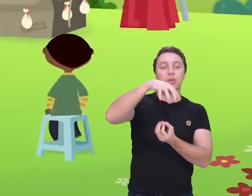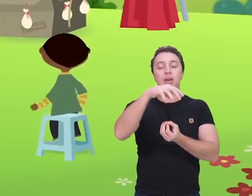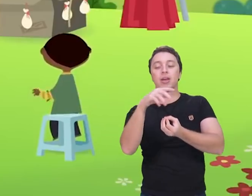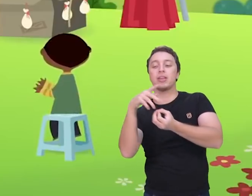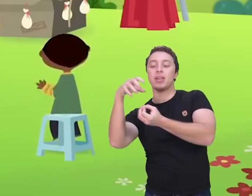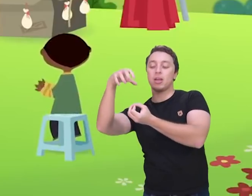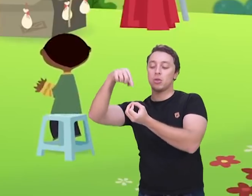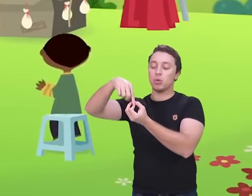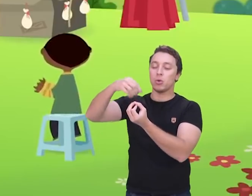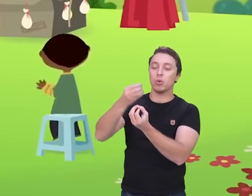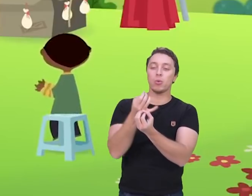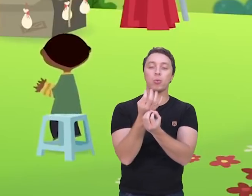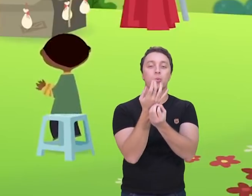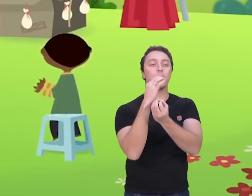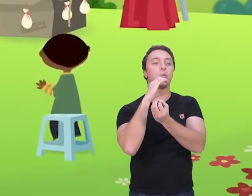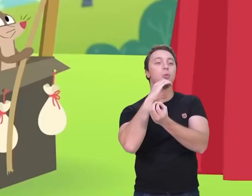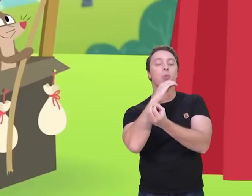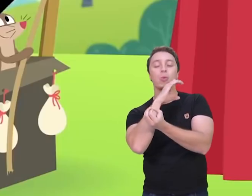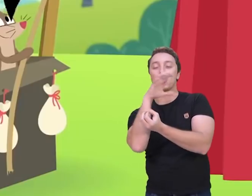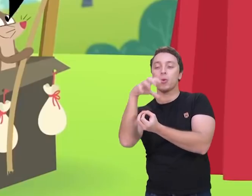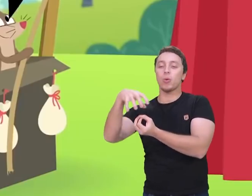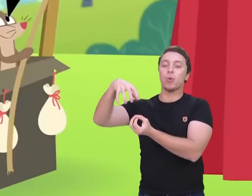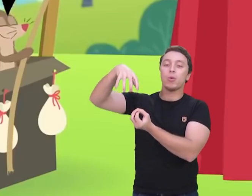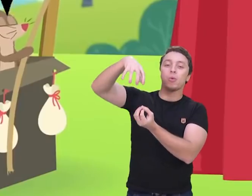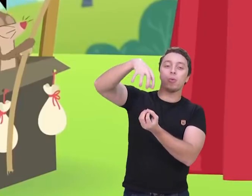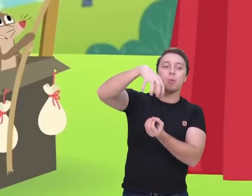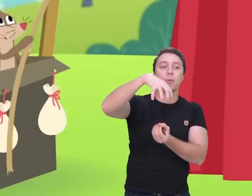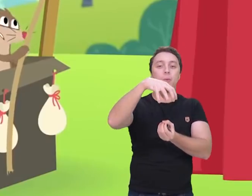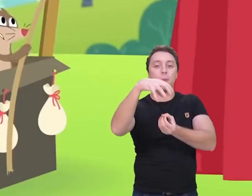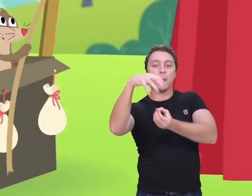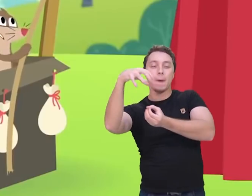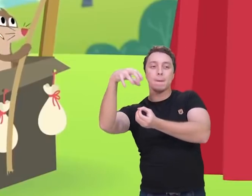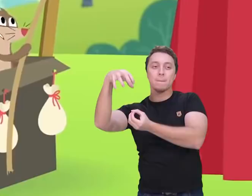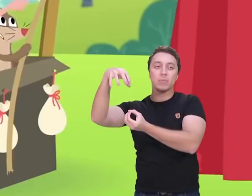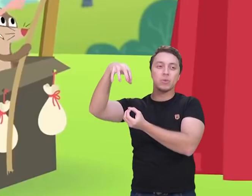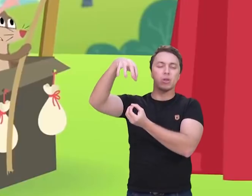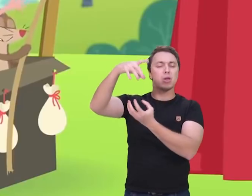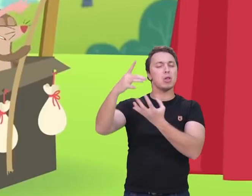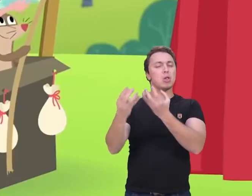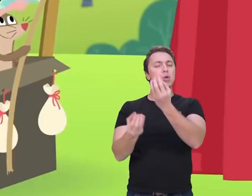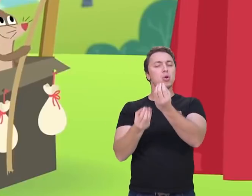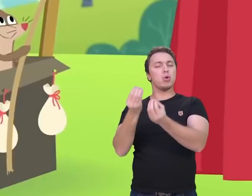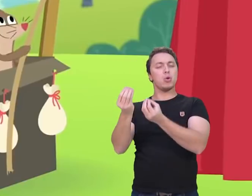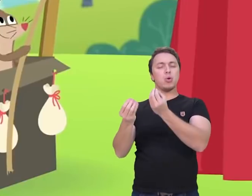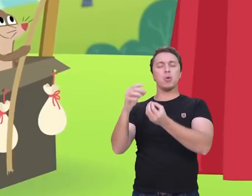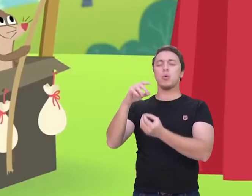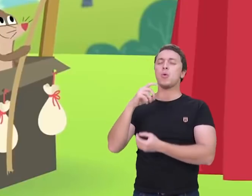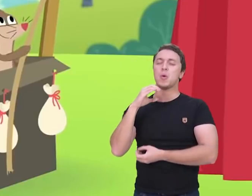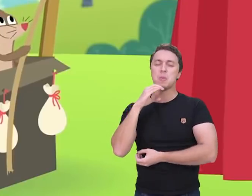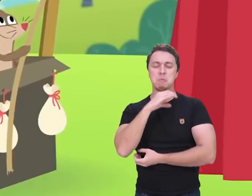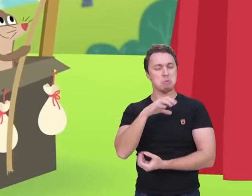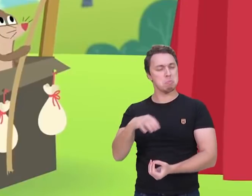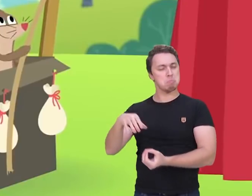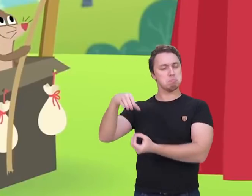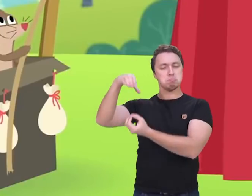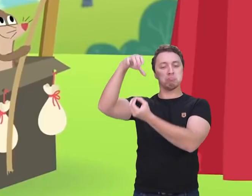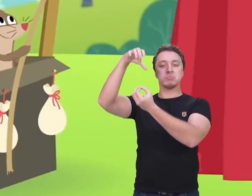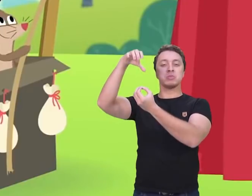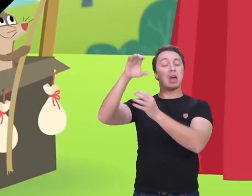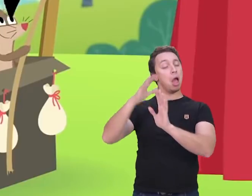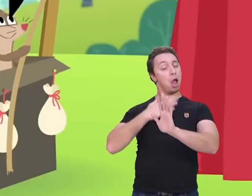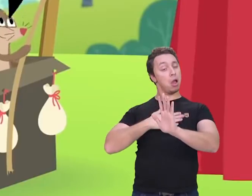esquenta, esquenta, a gente sobe. Como assim a gente aquece e